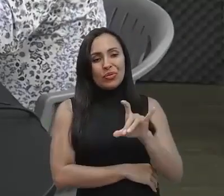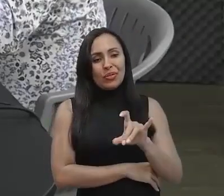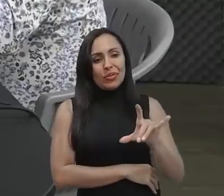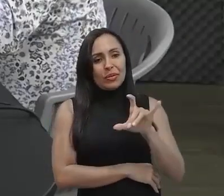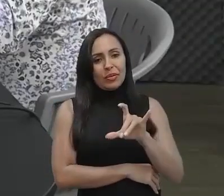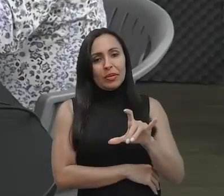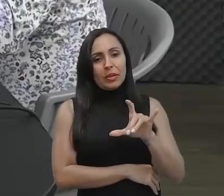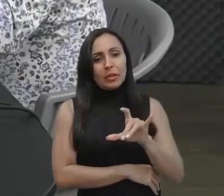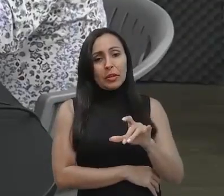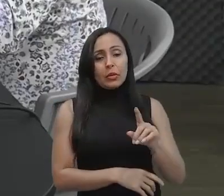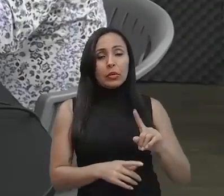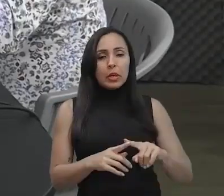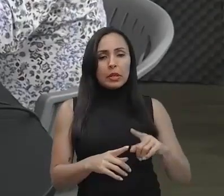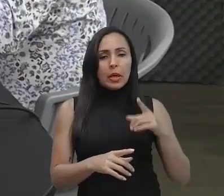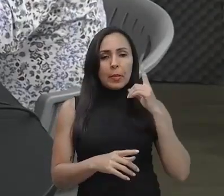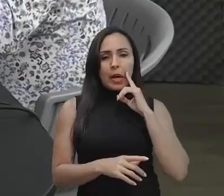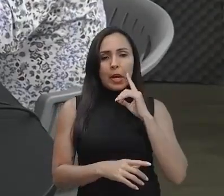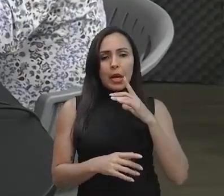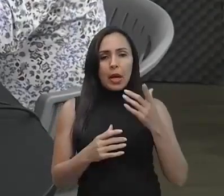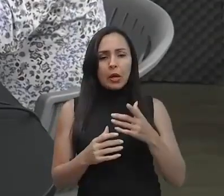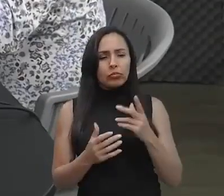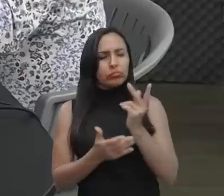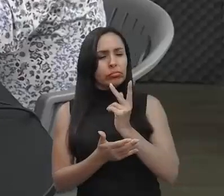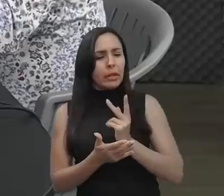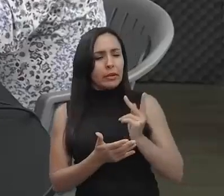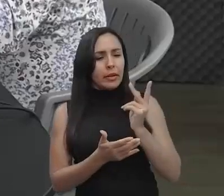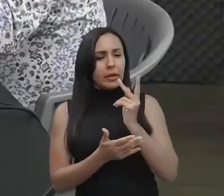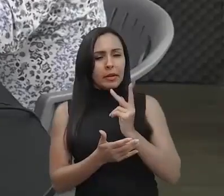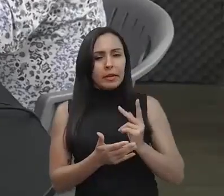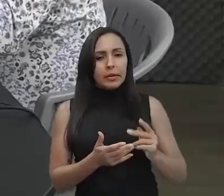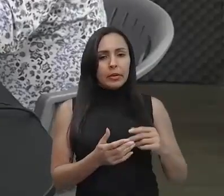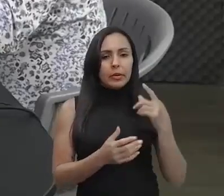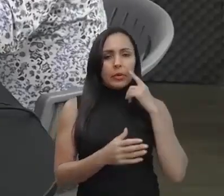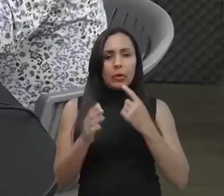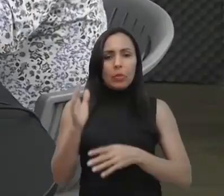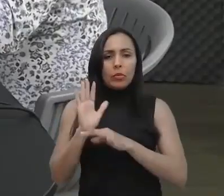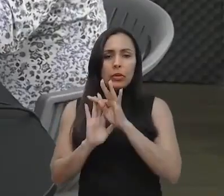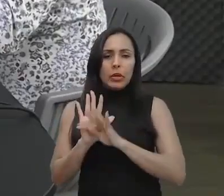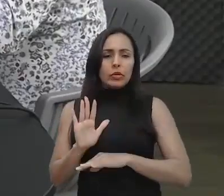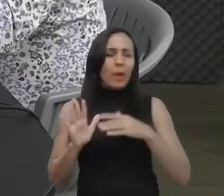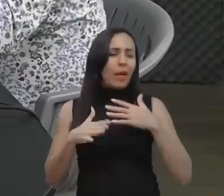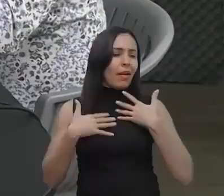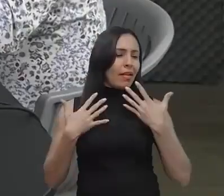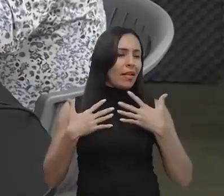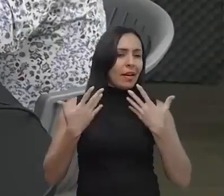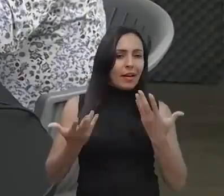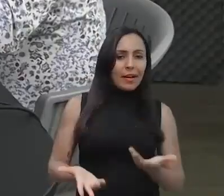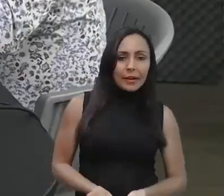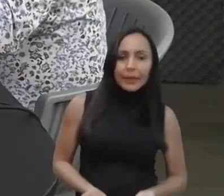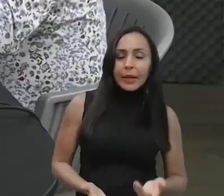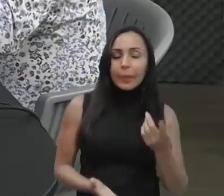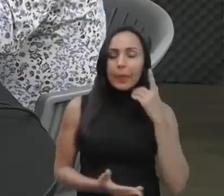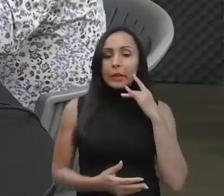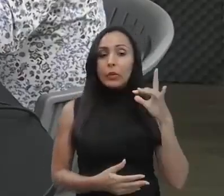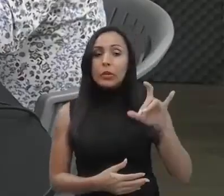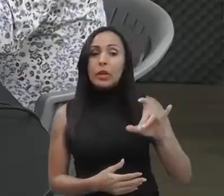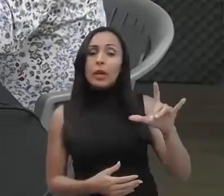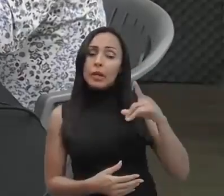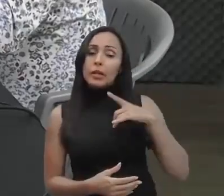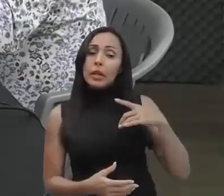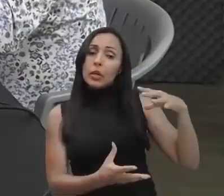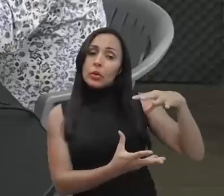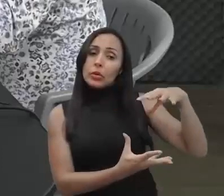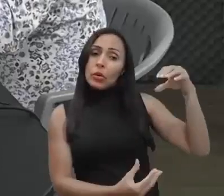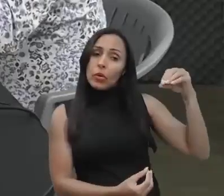emojis né consegue fazer um um texto mais descontraído mas ali no Instagram também tem o idoso sabe também tem o